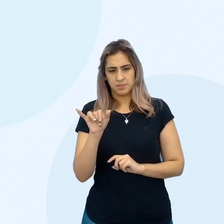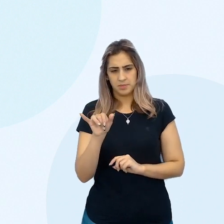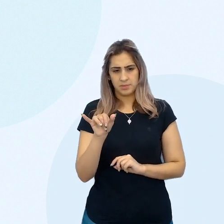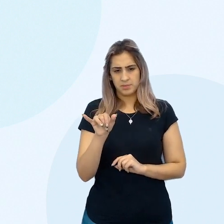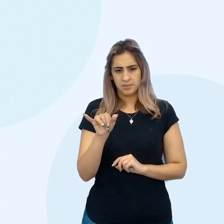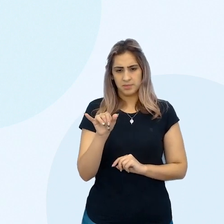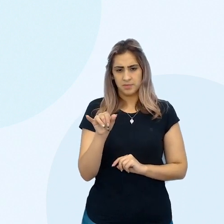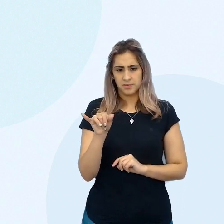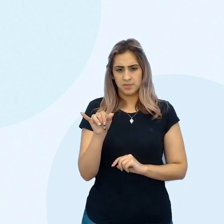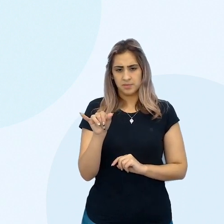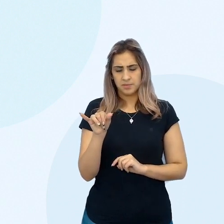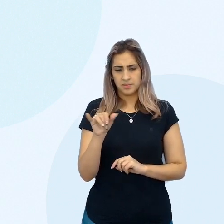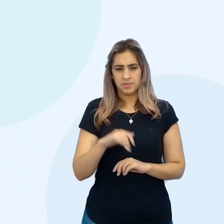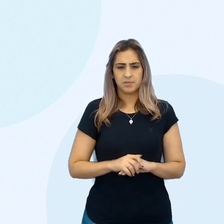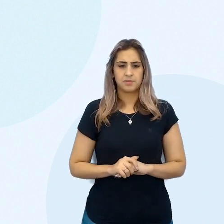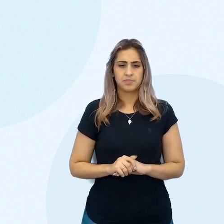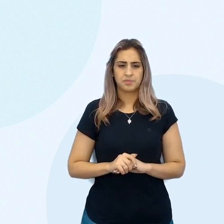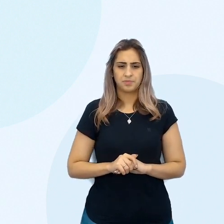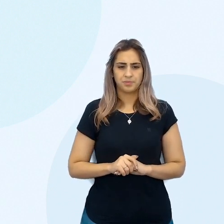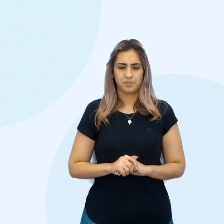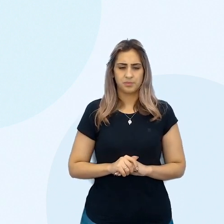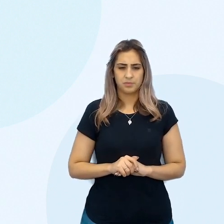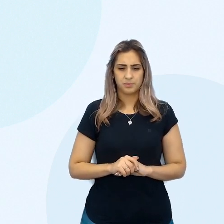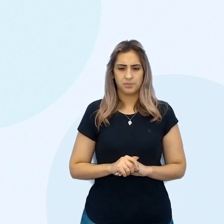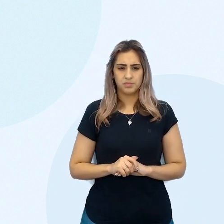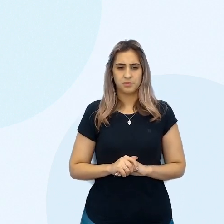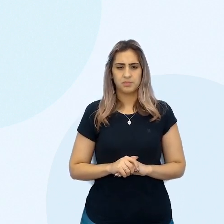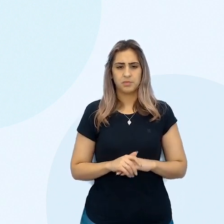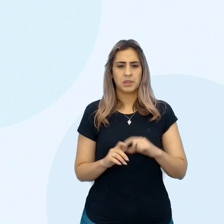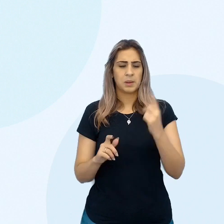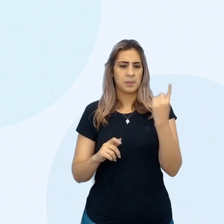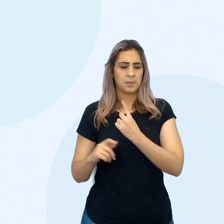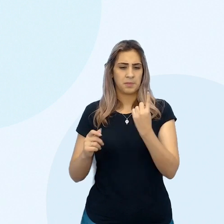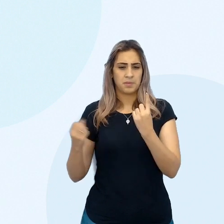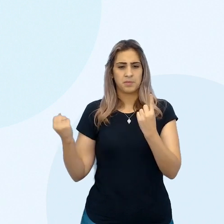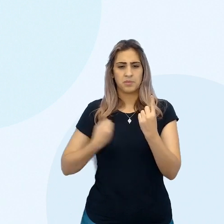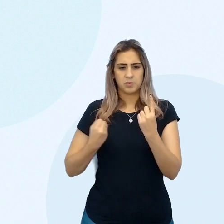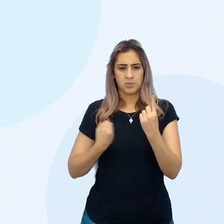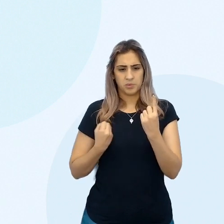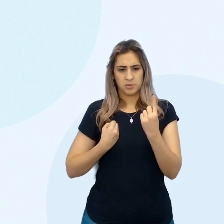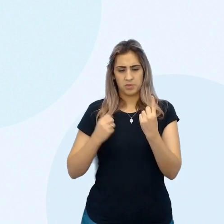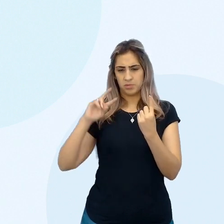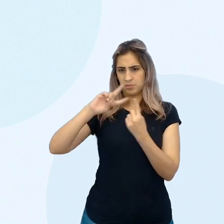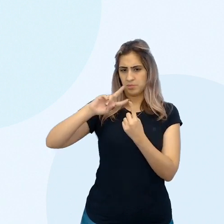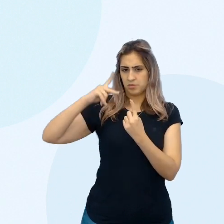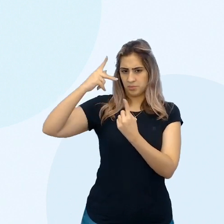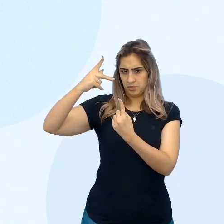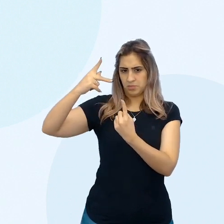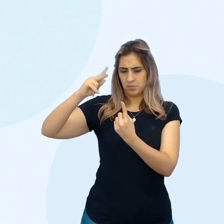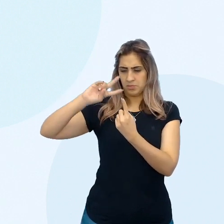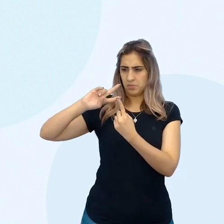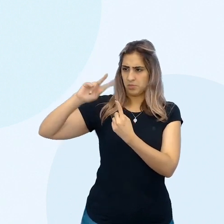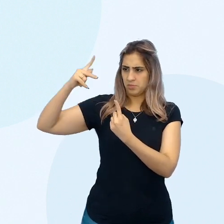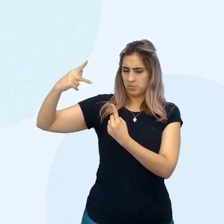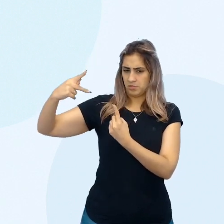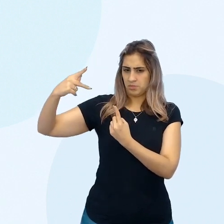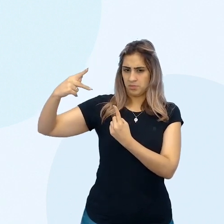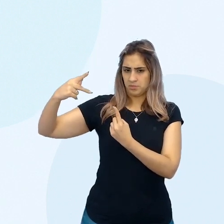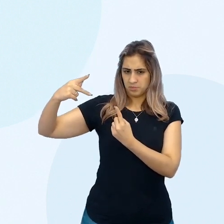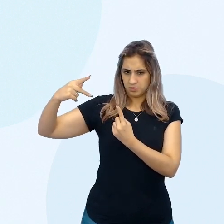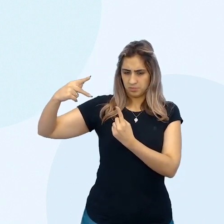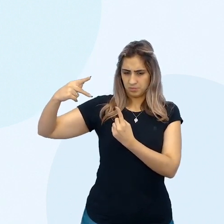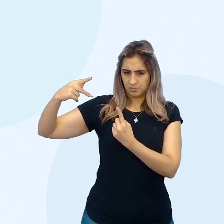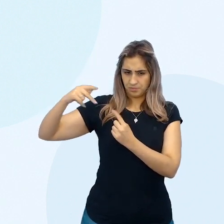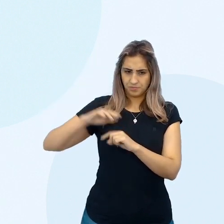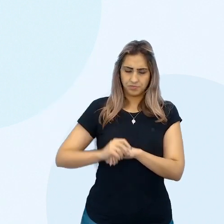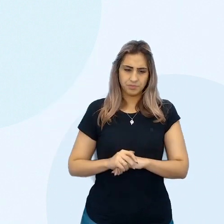coluna que é x vezes y. Perfeito. Então é o produto do primeiro valor por ele mesmo, do segundo valor por ele mesmo e do primeiro com o segundo. Ok. X com y